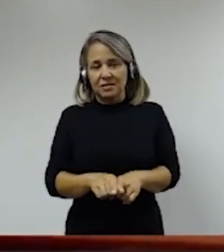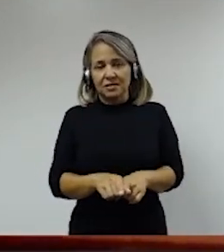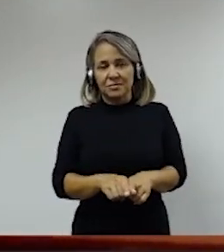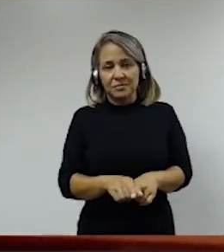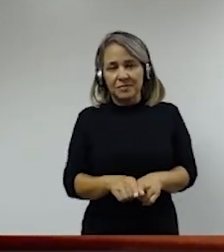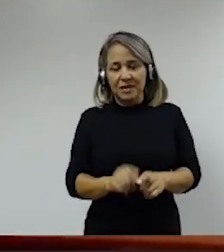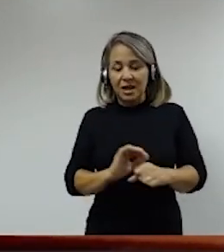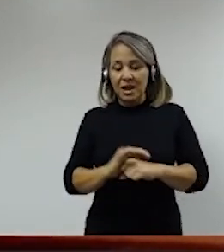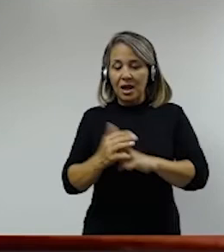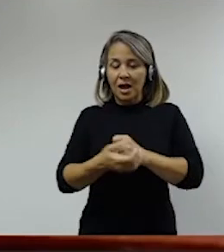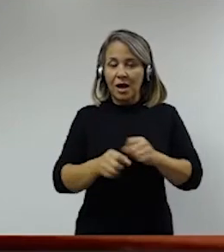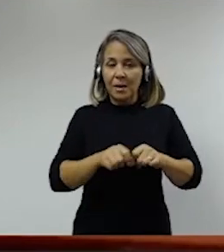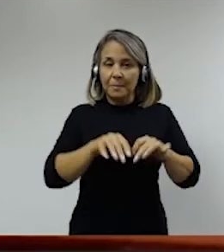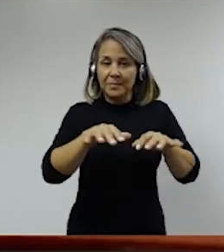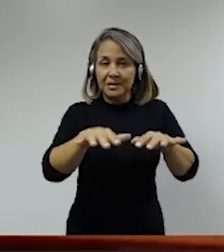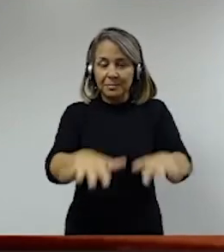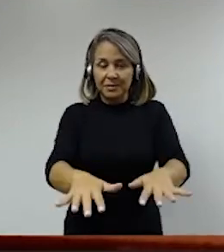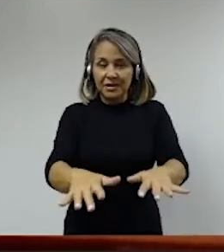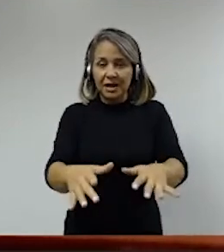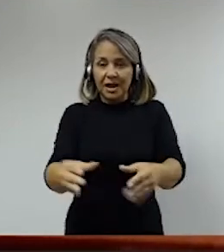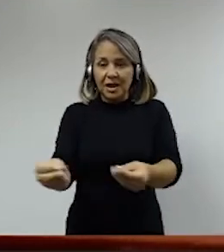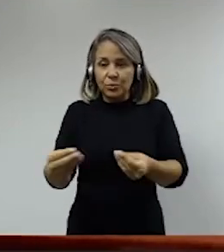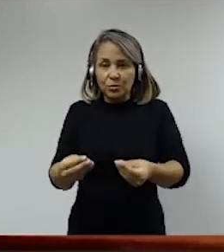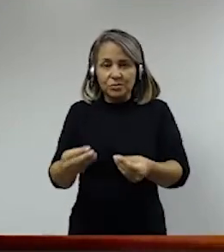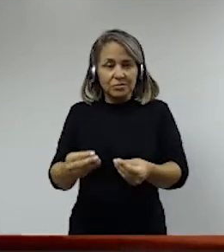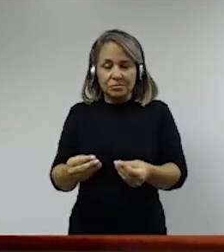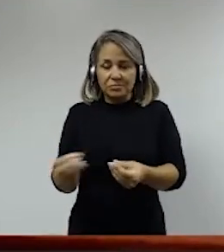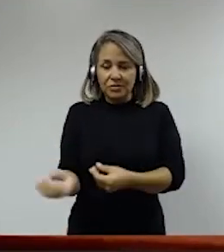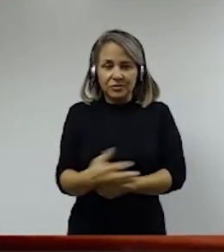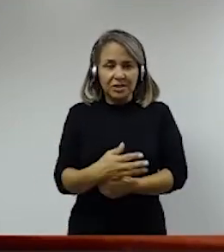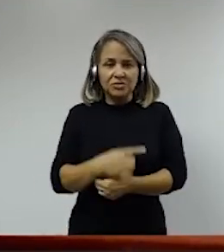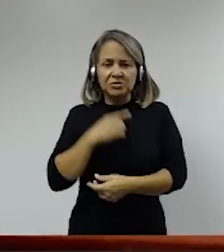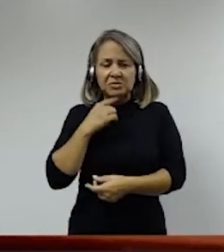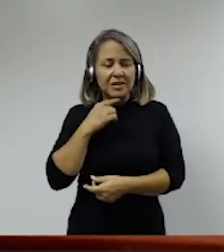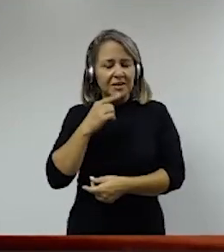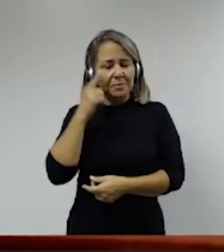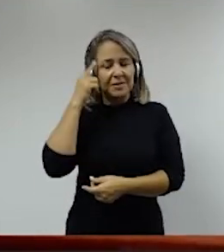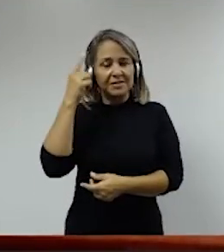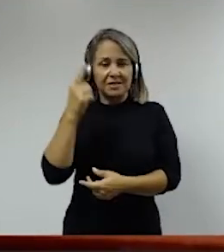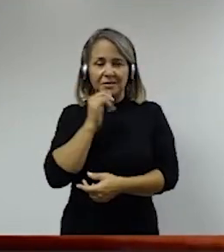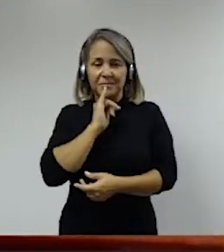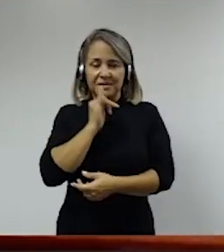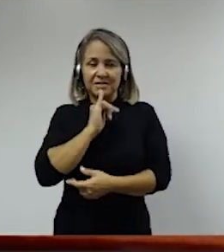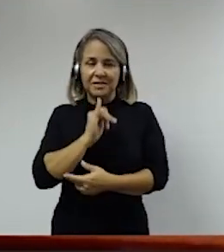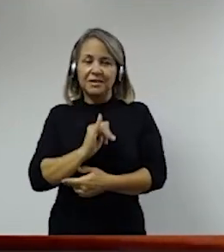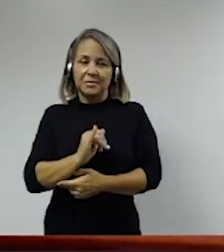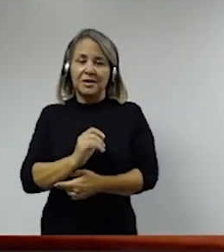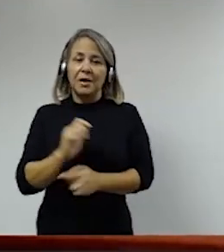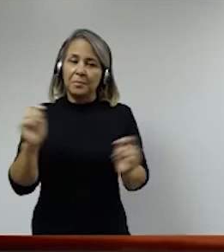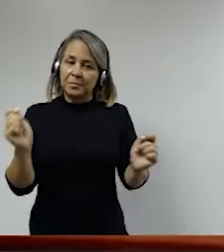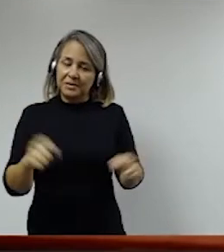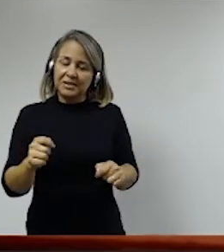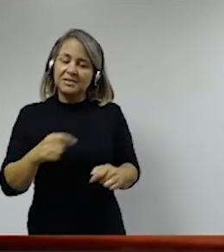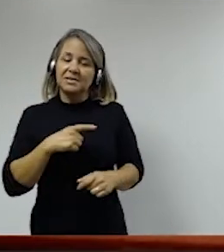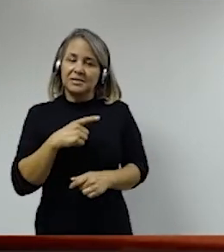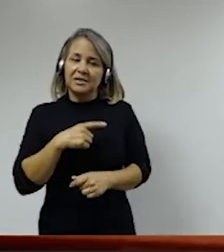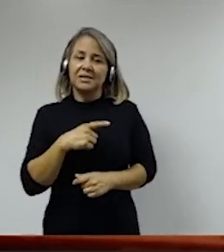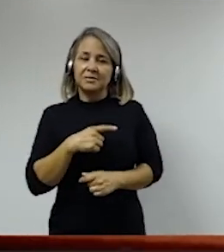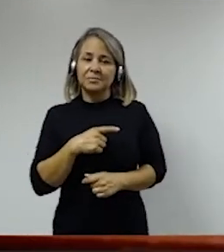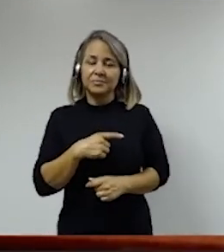a pandemia trouxe novidades que ninguém pensava. Então, ou seja, ainda que pudessem ter